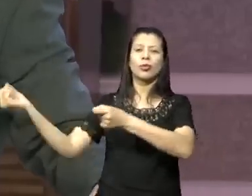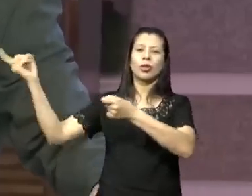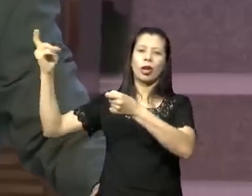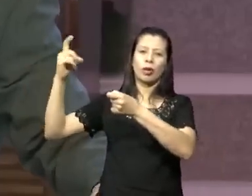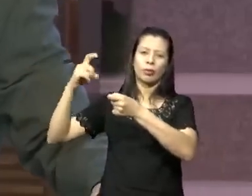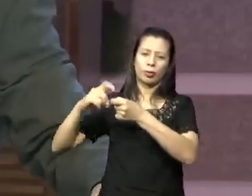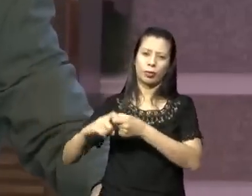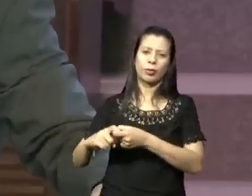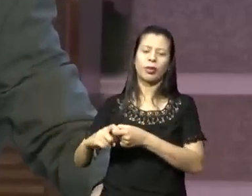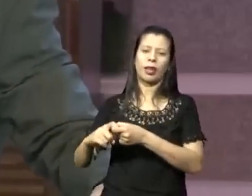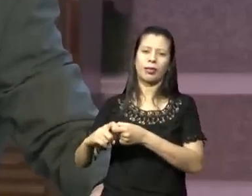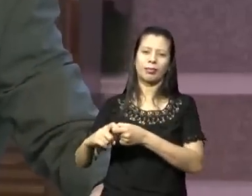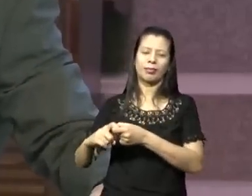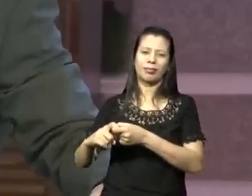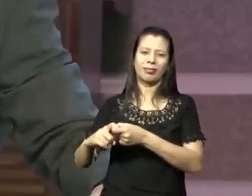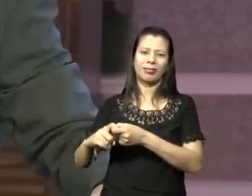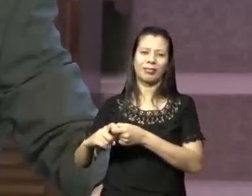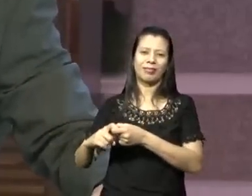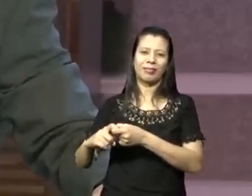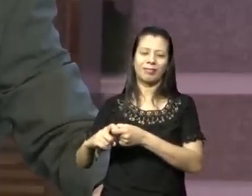não é isso